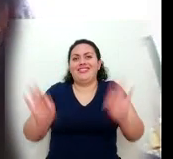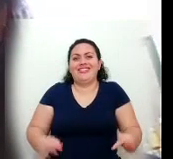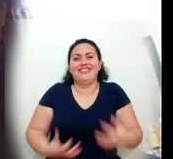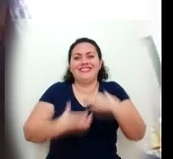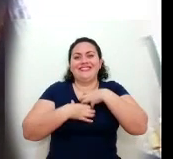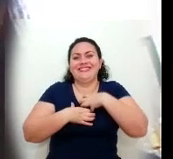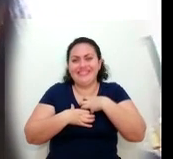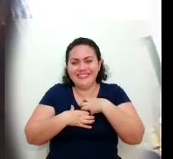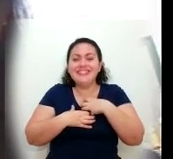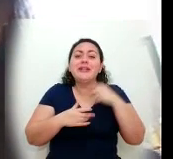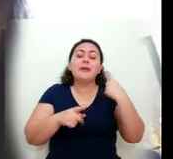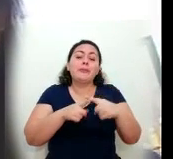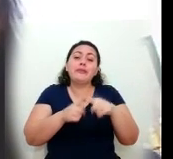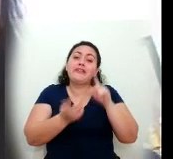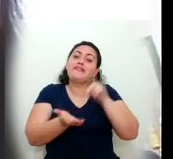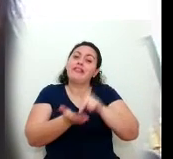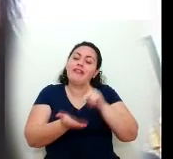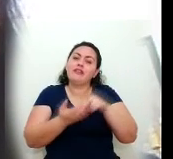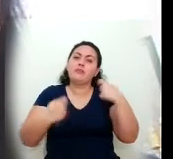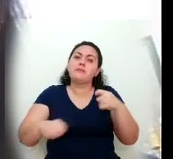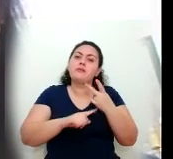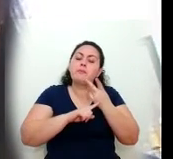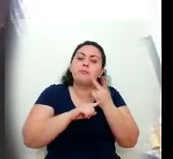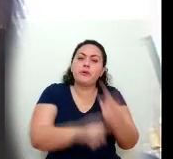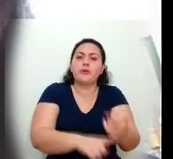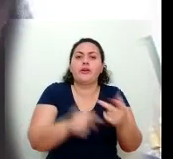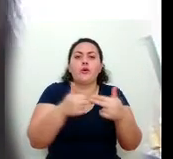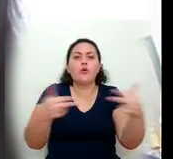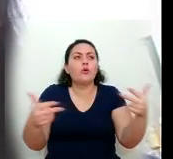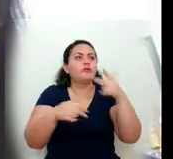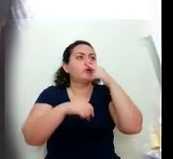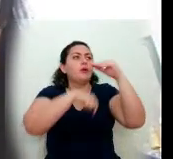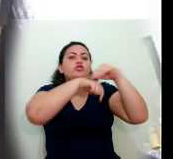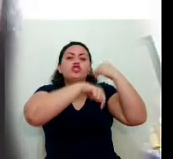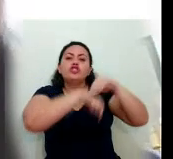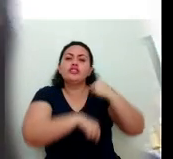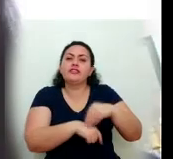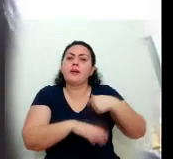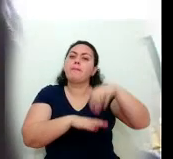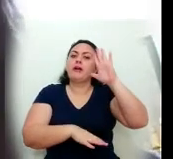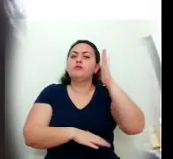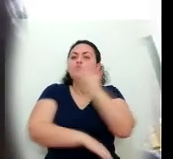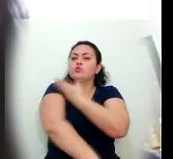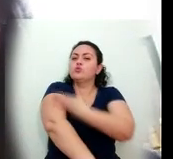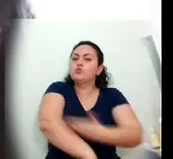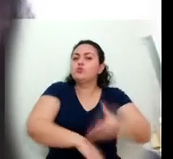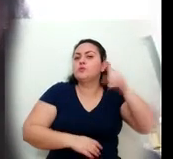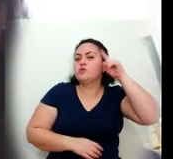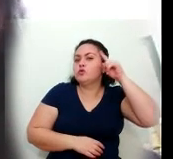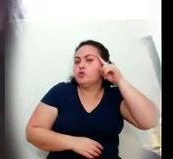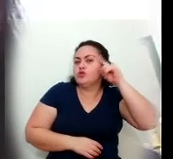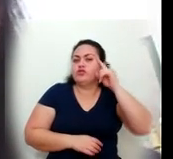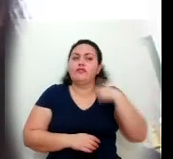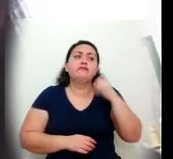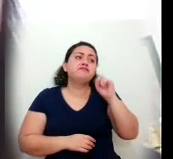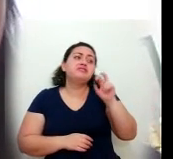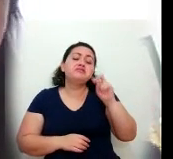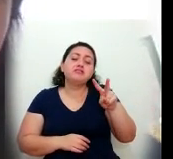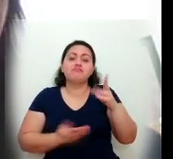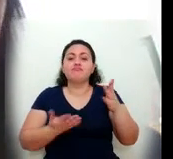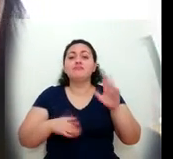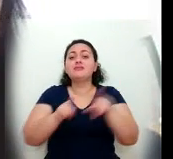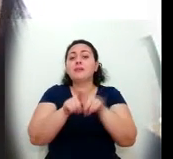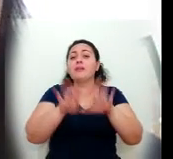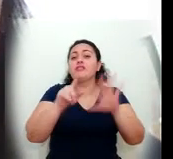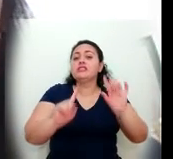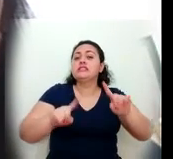acho que, assim, a gente tem que procurar coisas que sejam dicas, né, mais usuais, assim. E daqui a pouco até se desafiar algumas